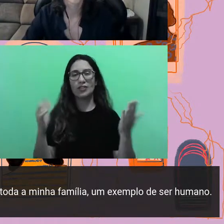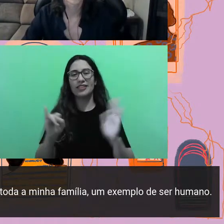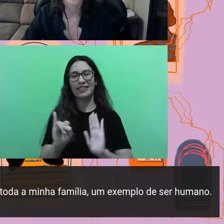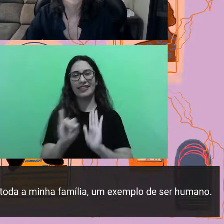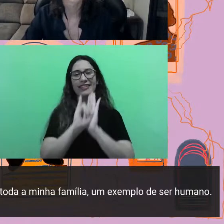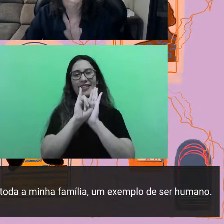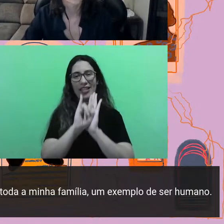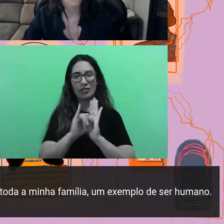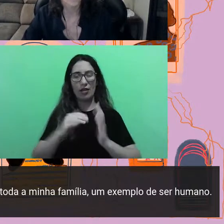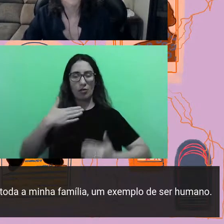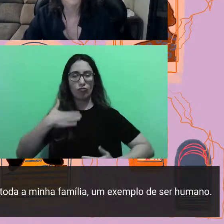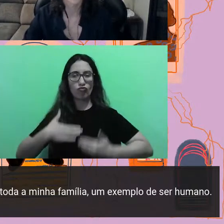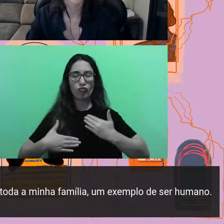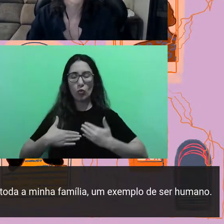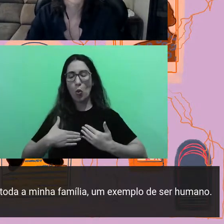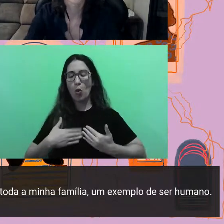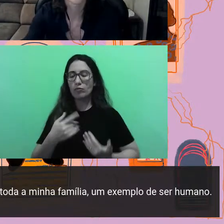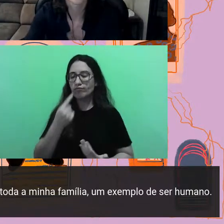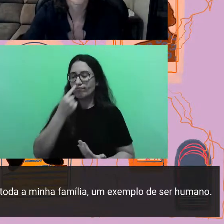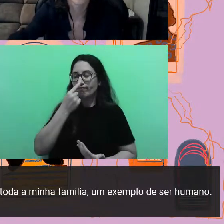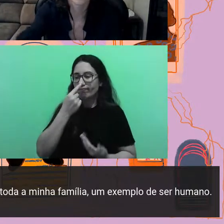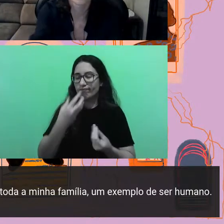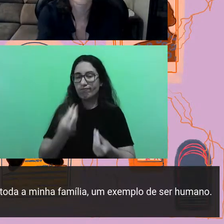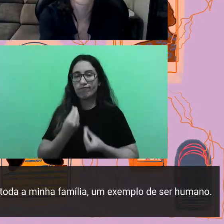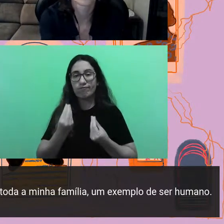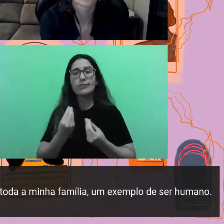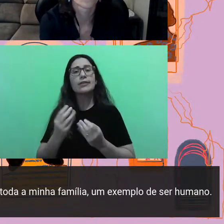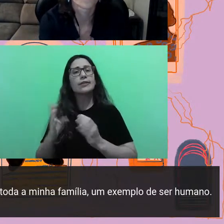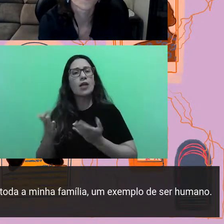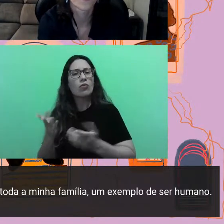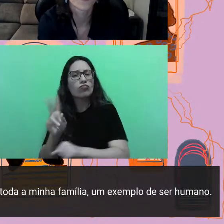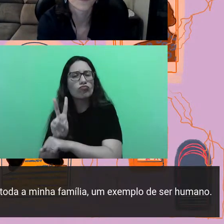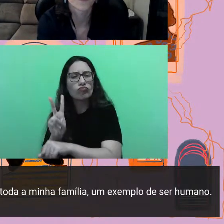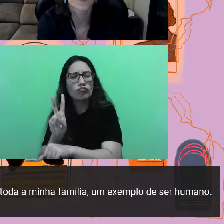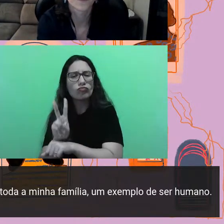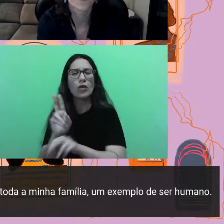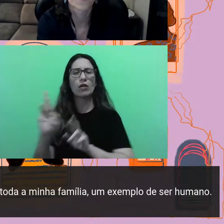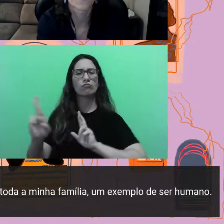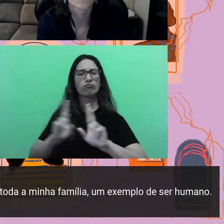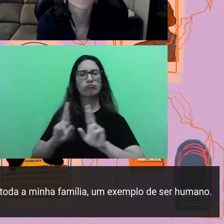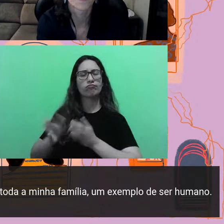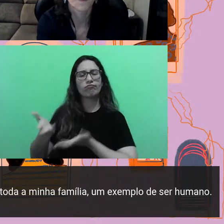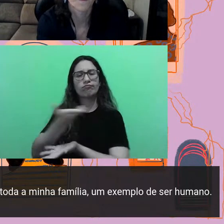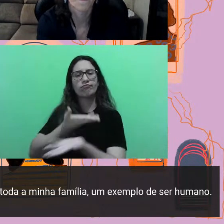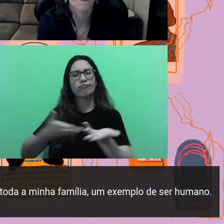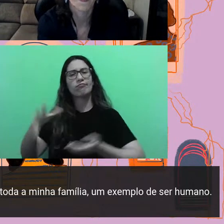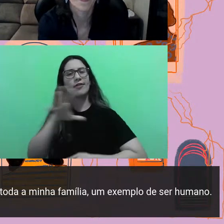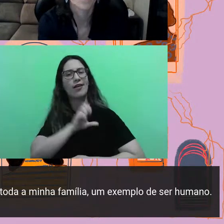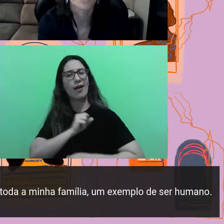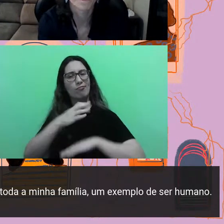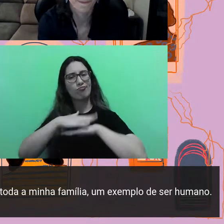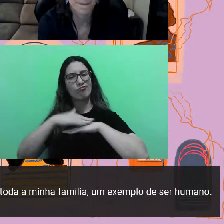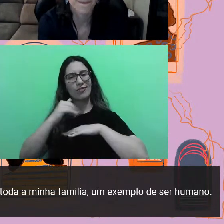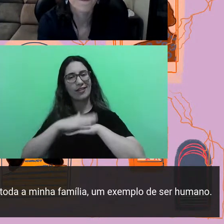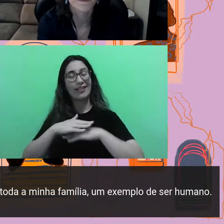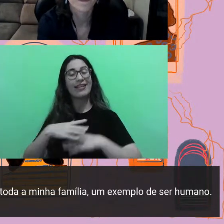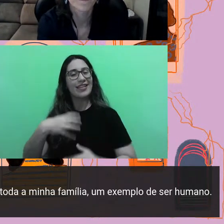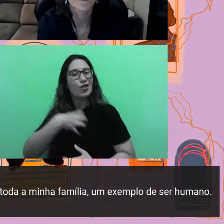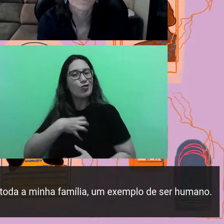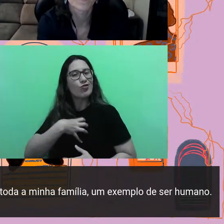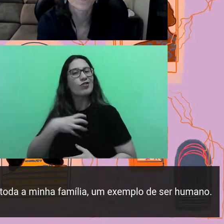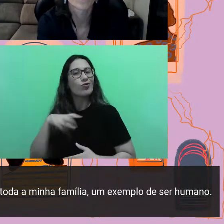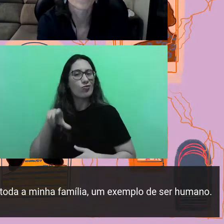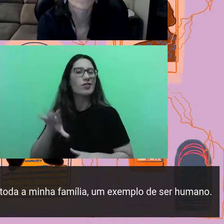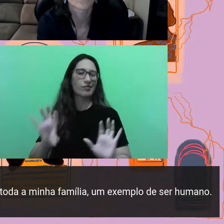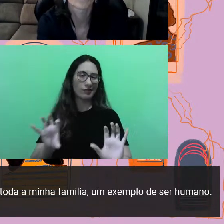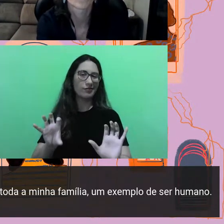cabe no corpo dela, e que são tratadas com amor, com carinho, né, e eu sinto isso aí, lá no local onde eu trabalho.